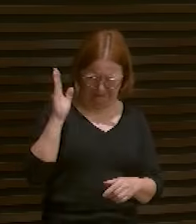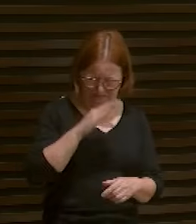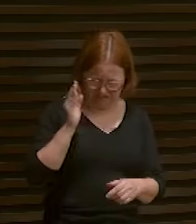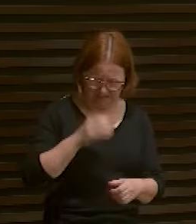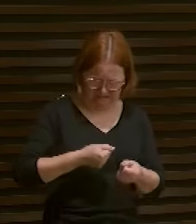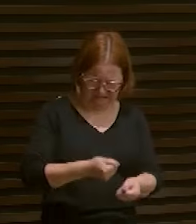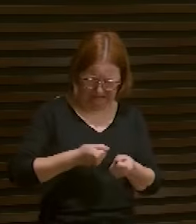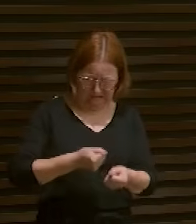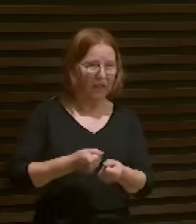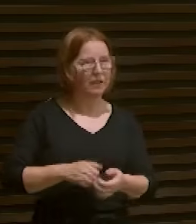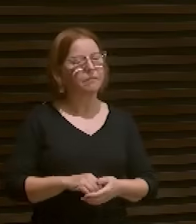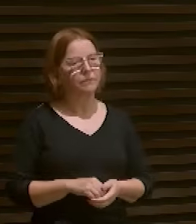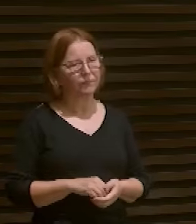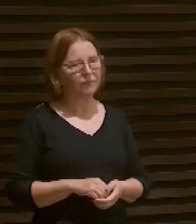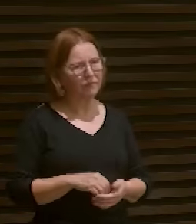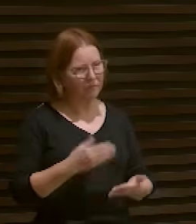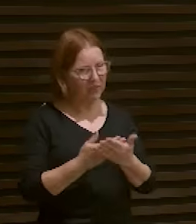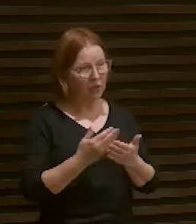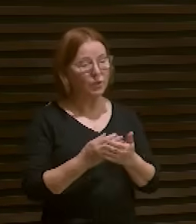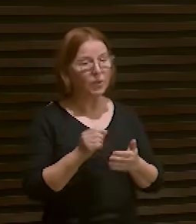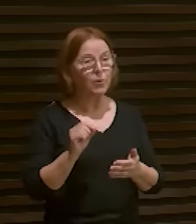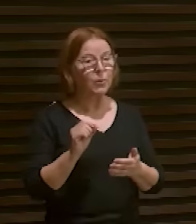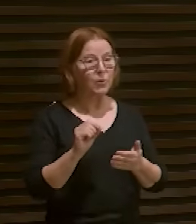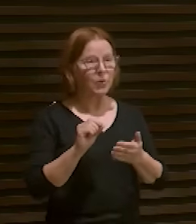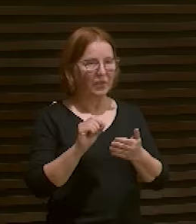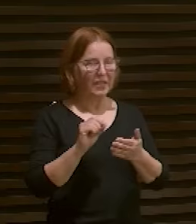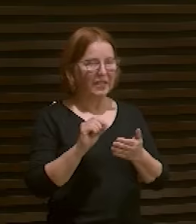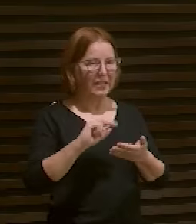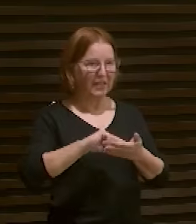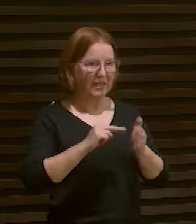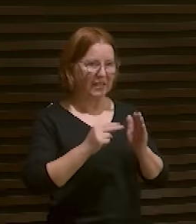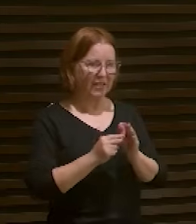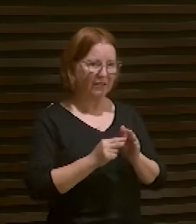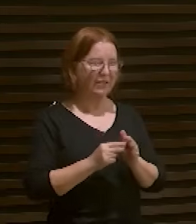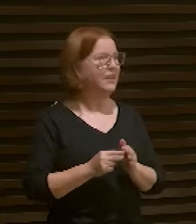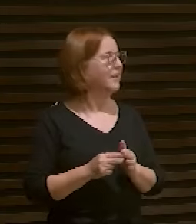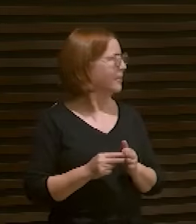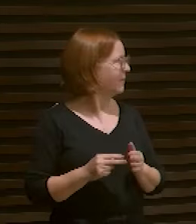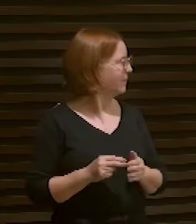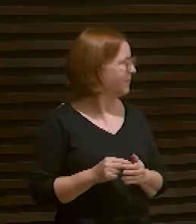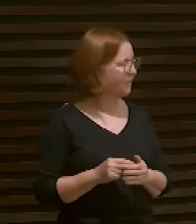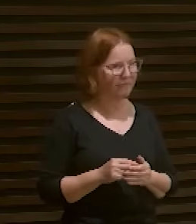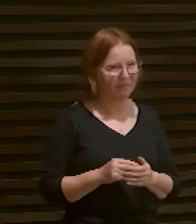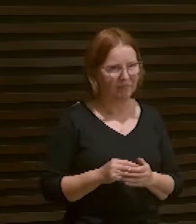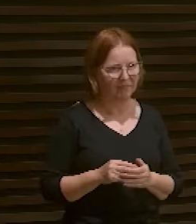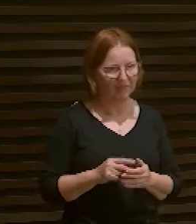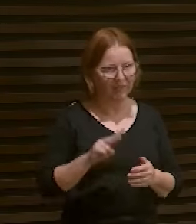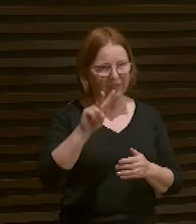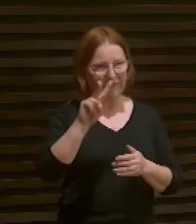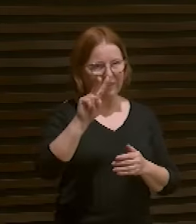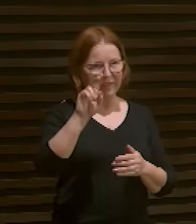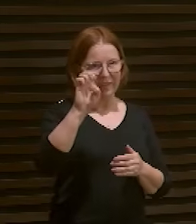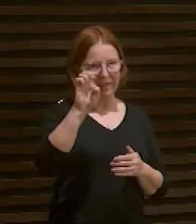os verdugos na Bíblia. Vai estudar na Bíblia o que são esses atormentadores na Bíblia. Você vai descobrir que isso está ligado muito com